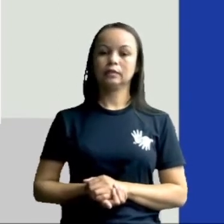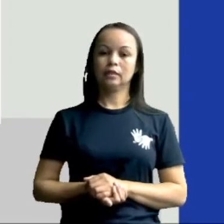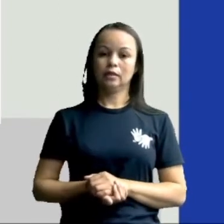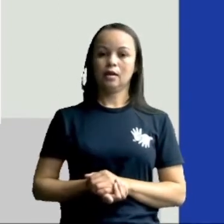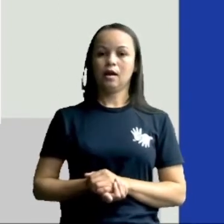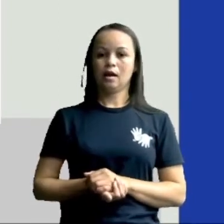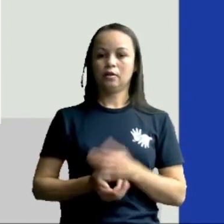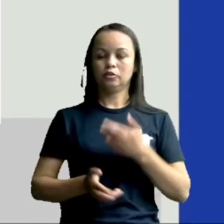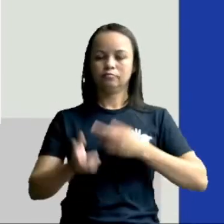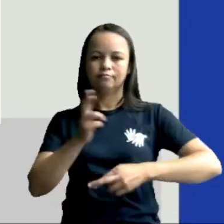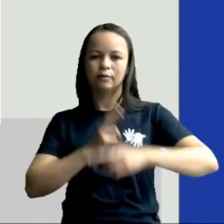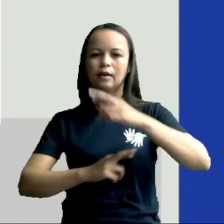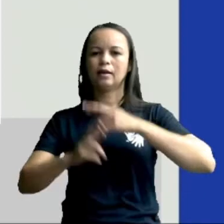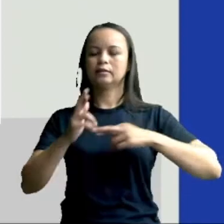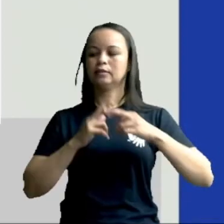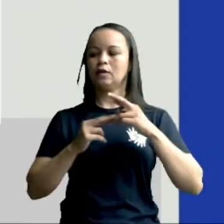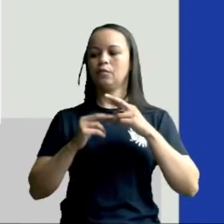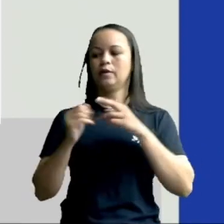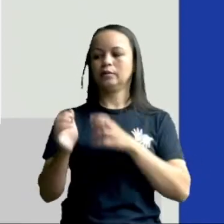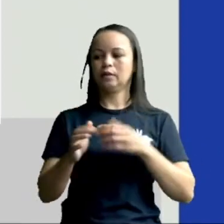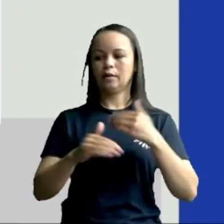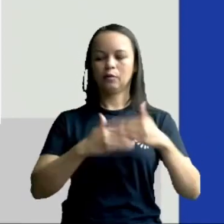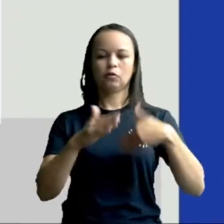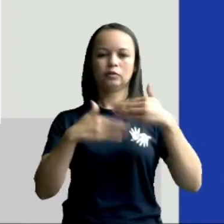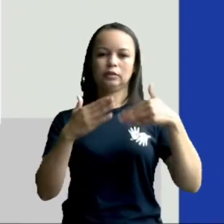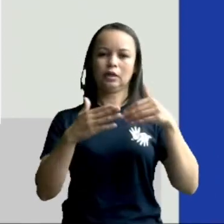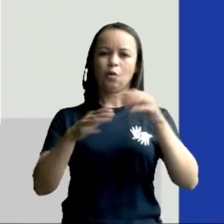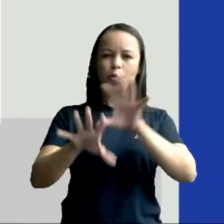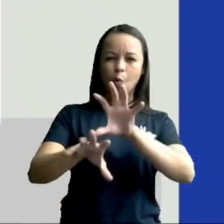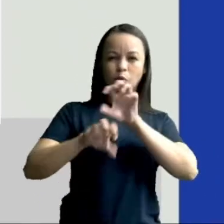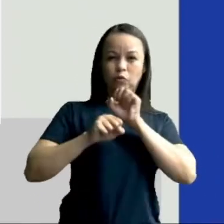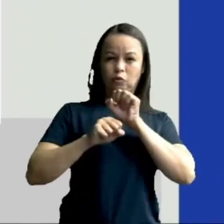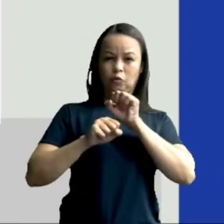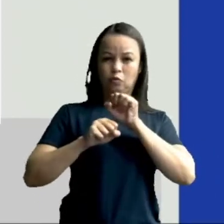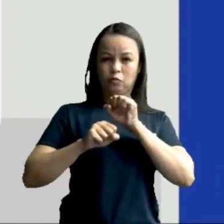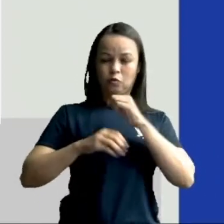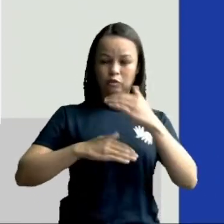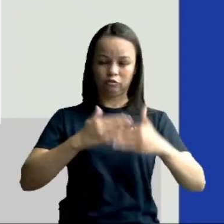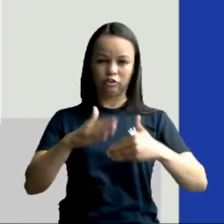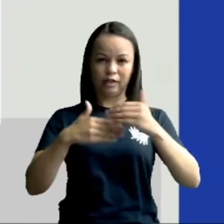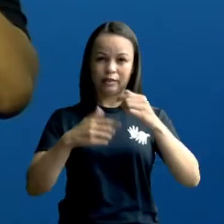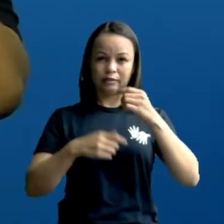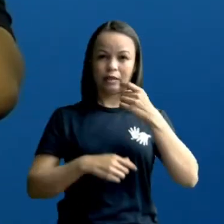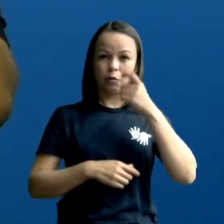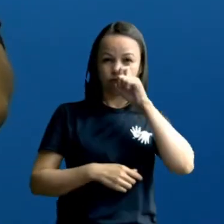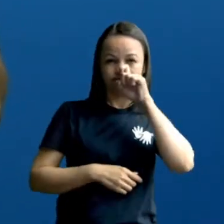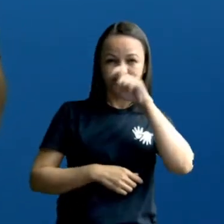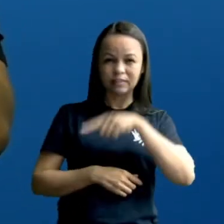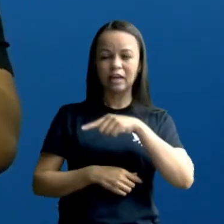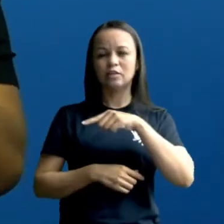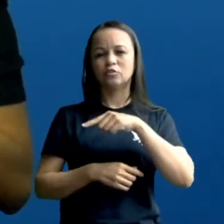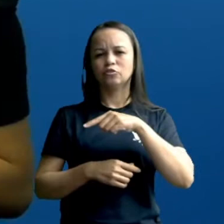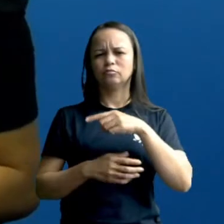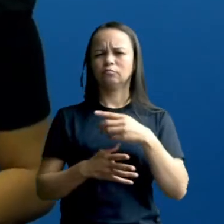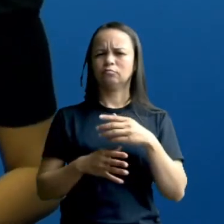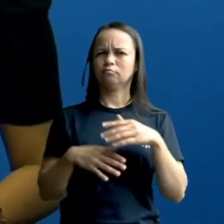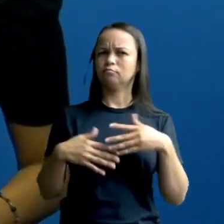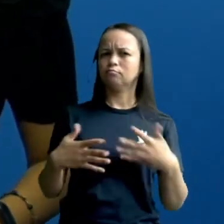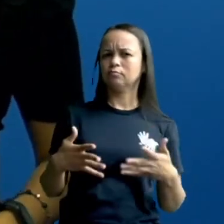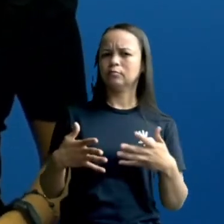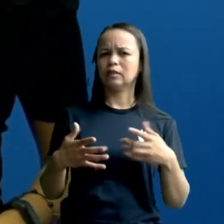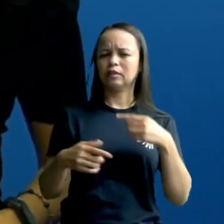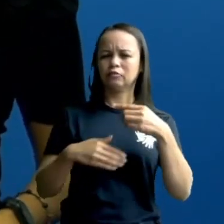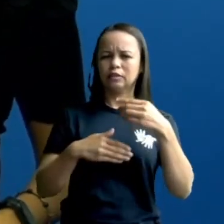produção e consumo e geração de lixo. Opa! Será que isso tem alguma coisa a ver com